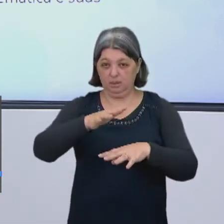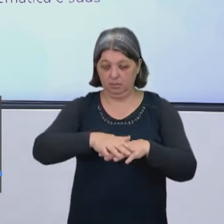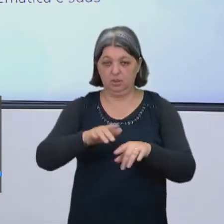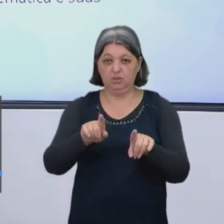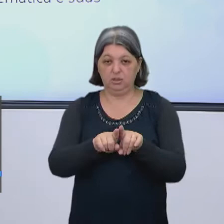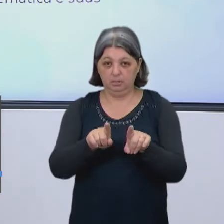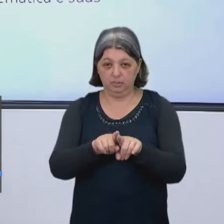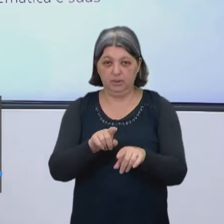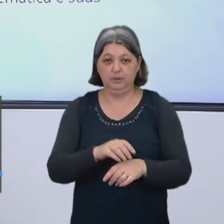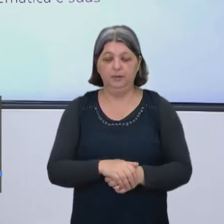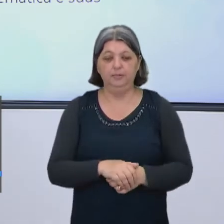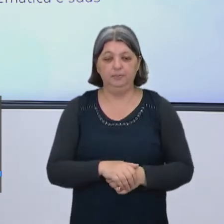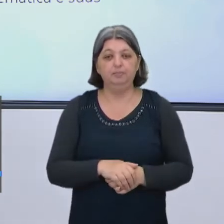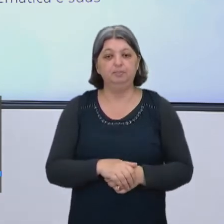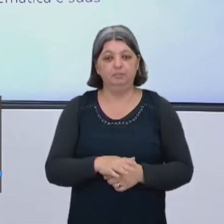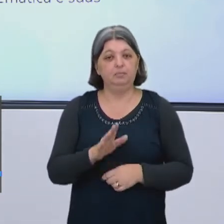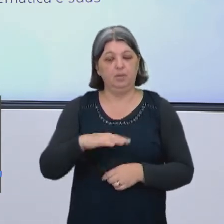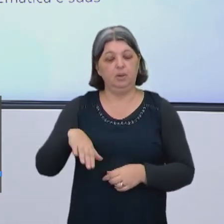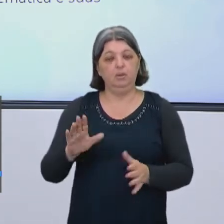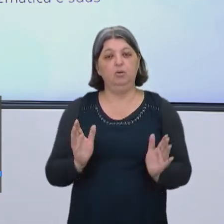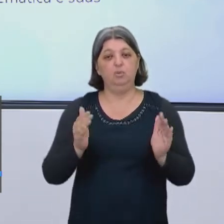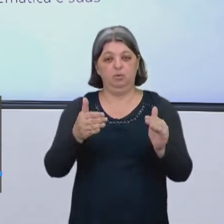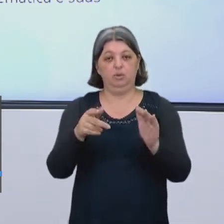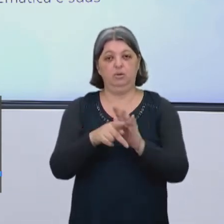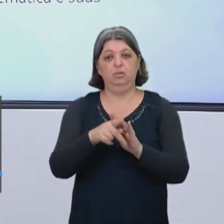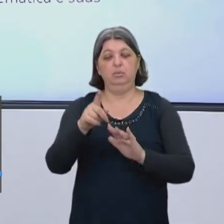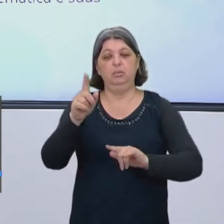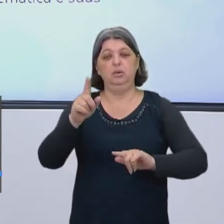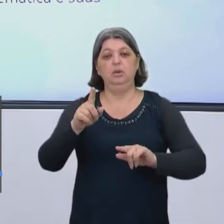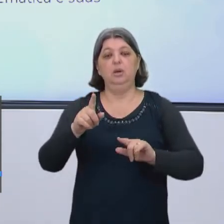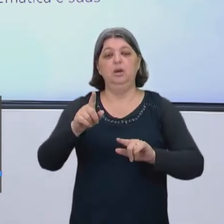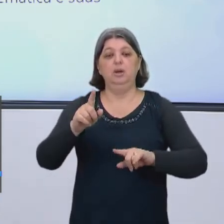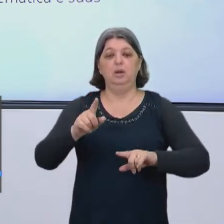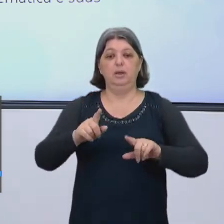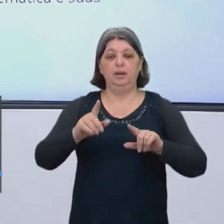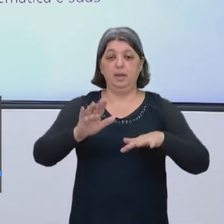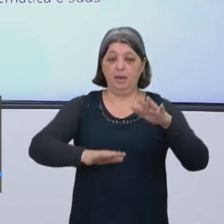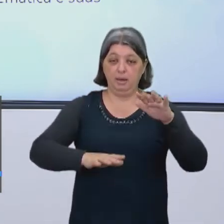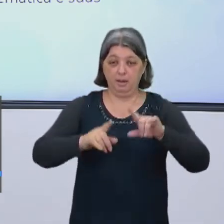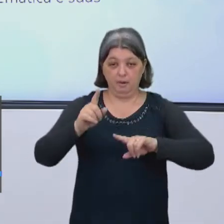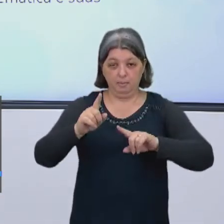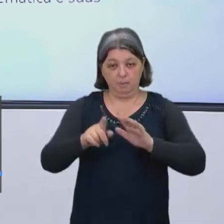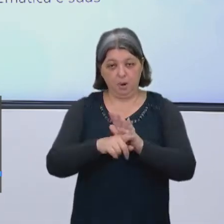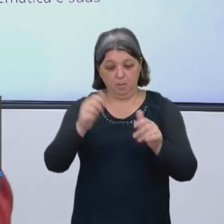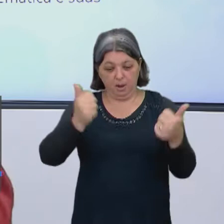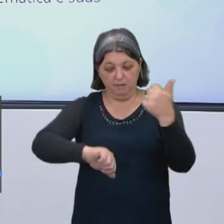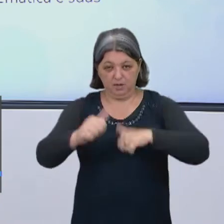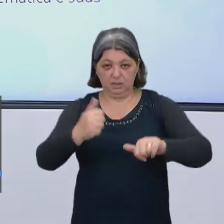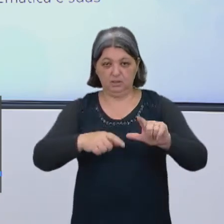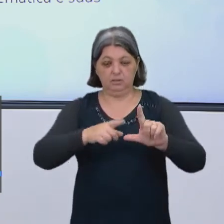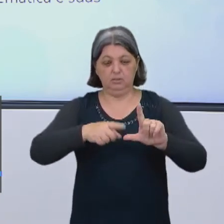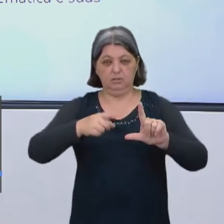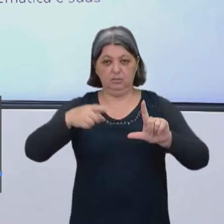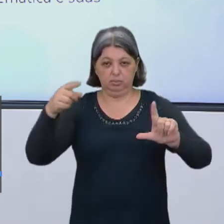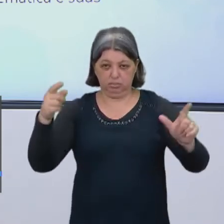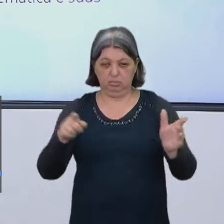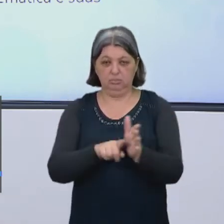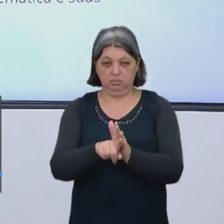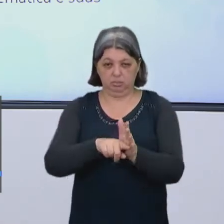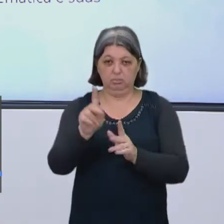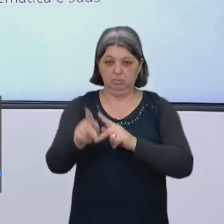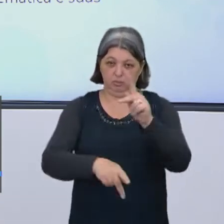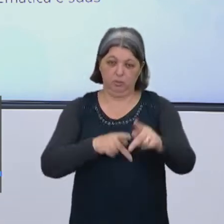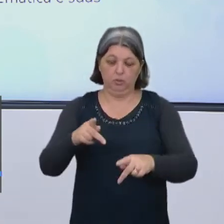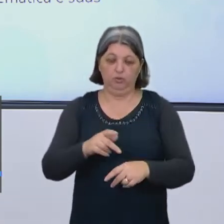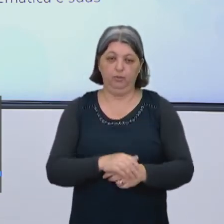nossa praia é exatamente essa, o nosso componente é analisar a população em índices, e índices é o quê? Índices é estatística, E